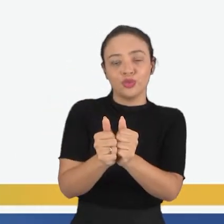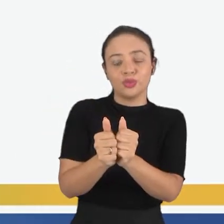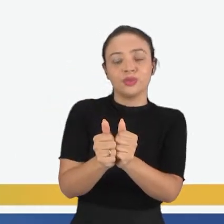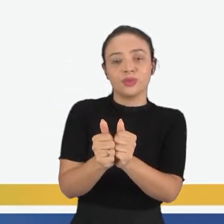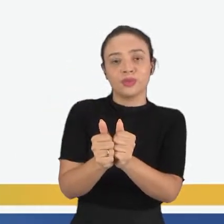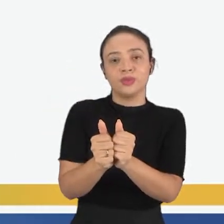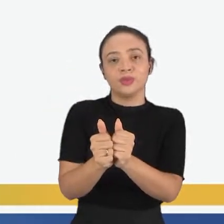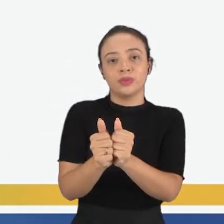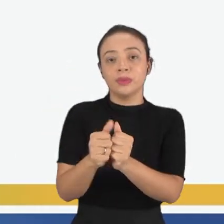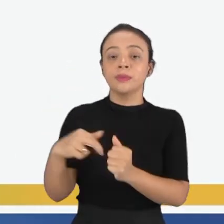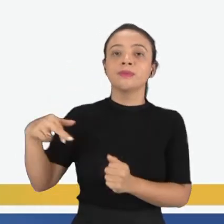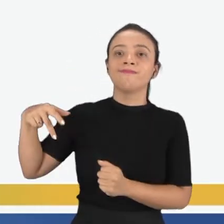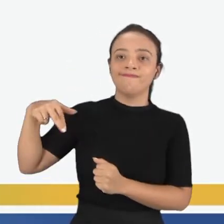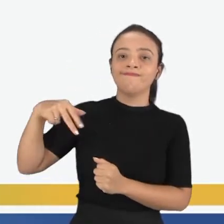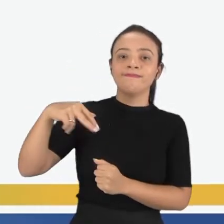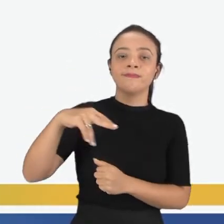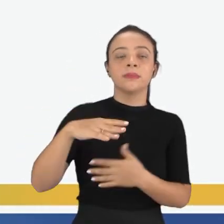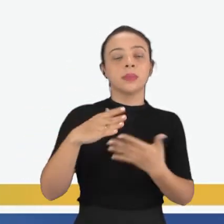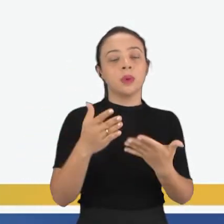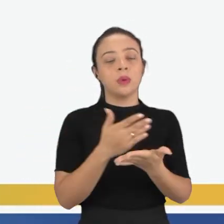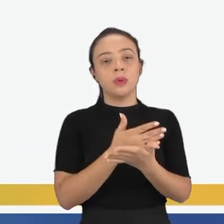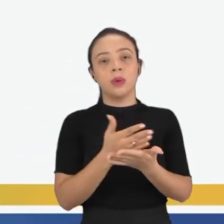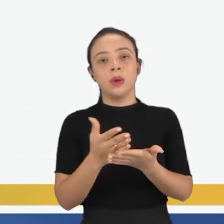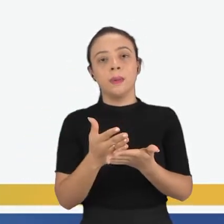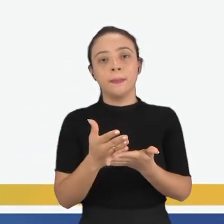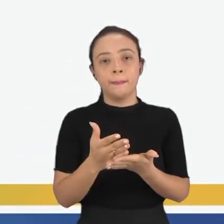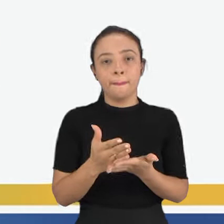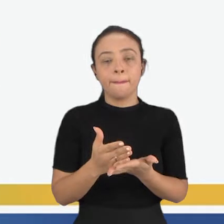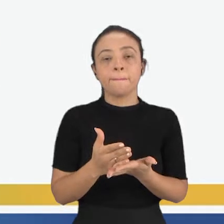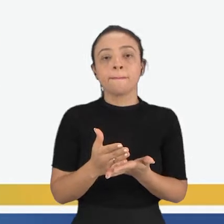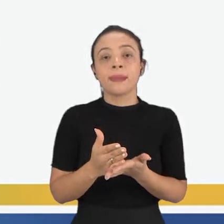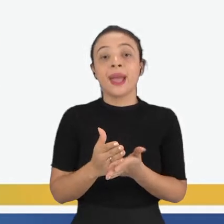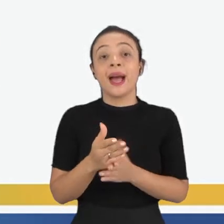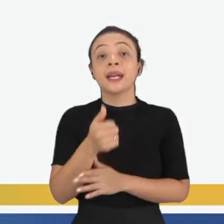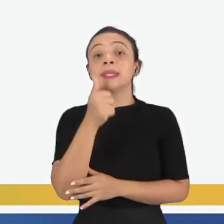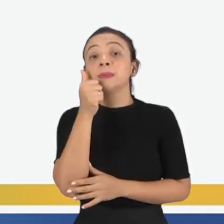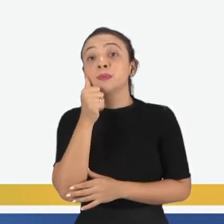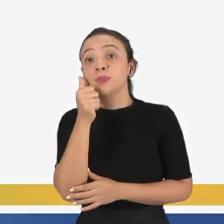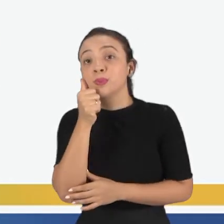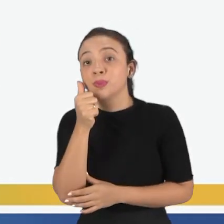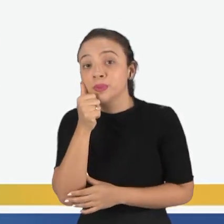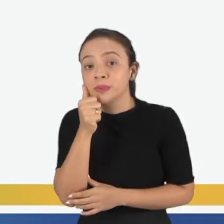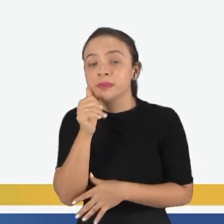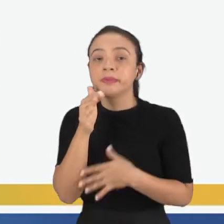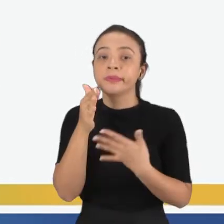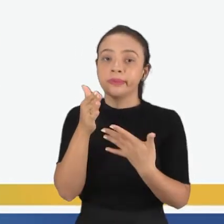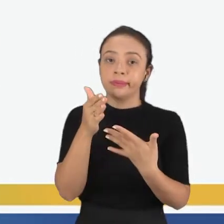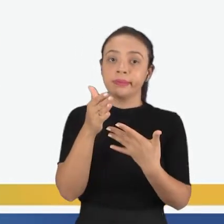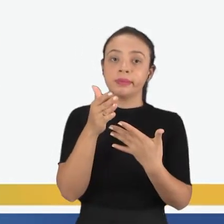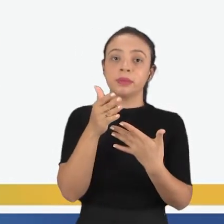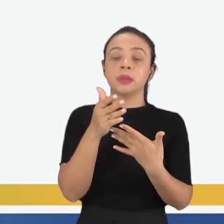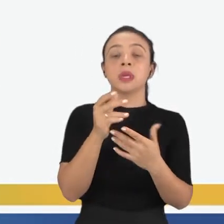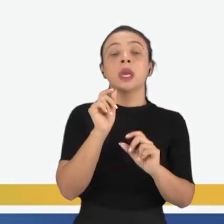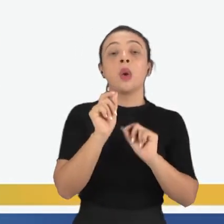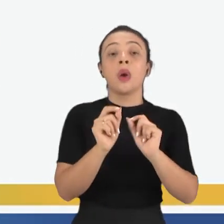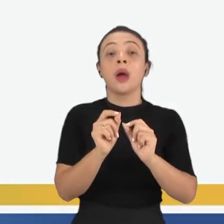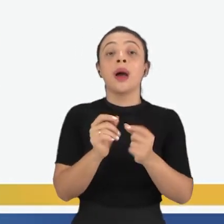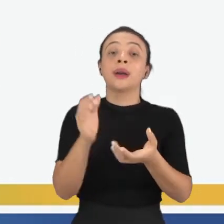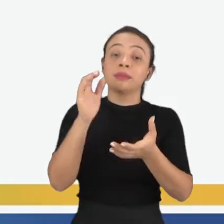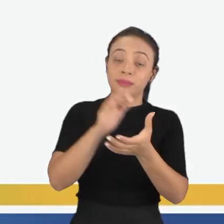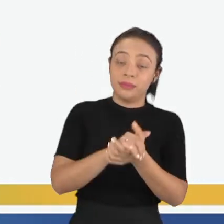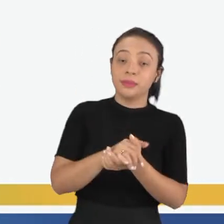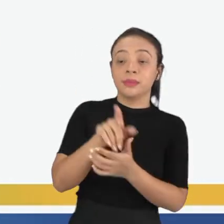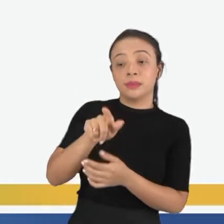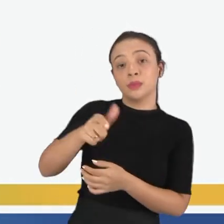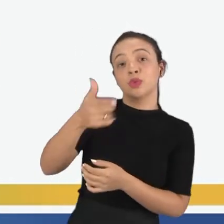essa caminhada. E aí começam a entrada das mulheres. E as mulheres geralmente são as companheiras desses